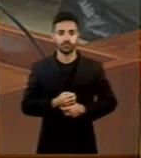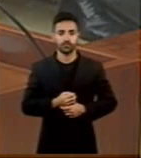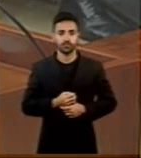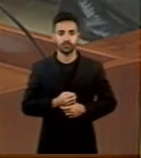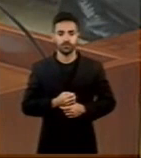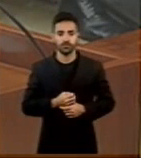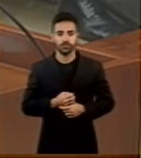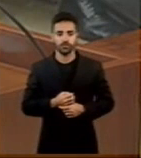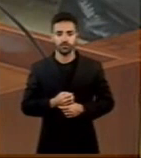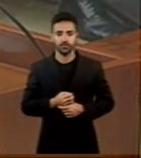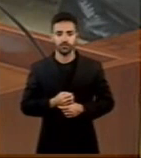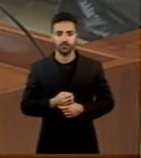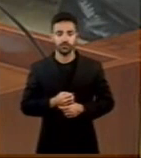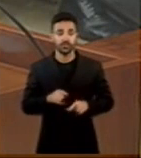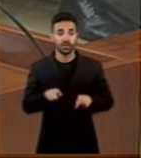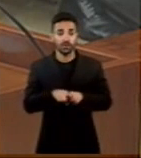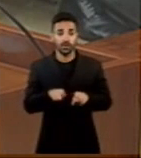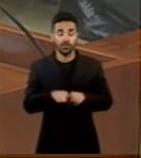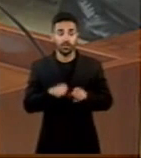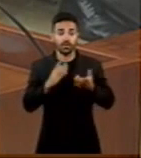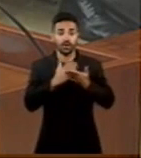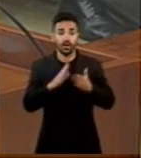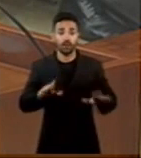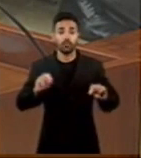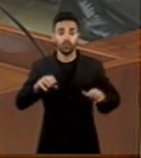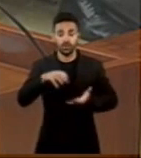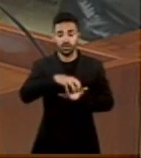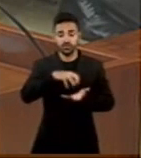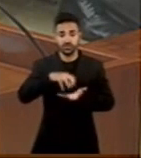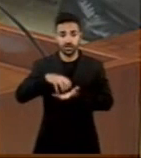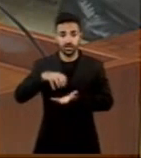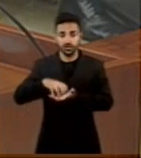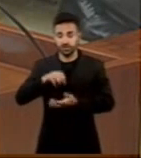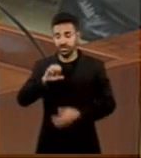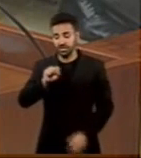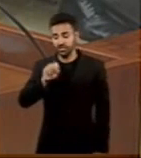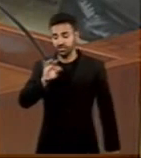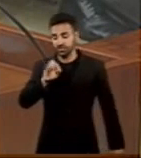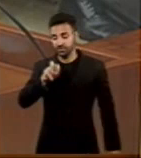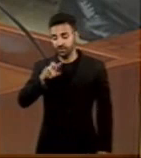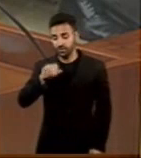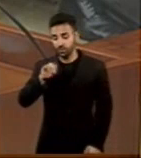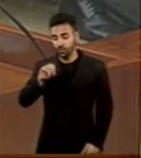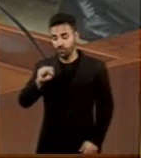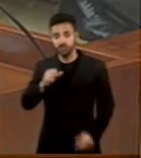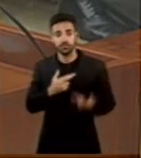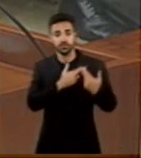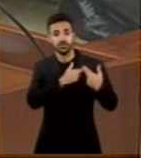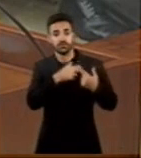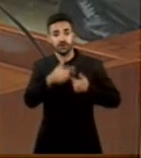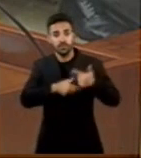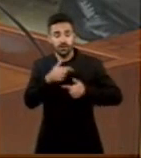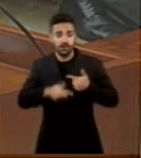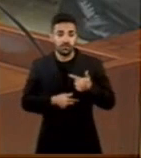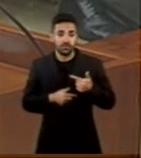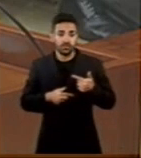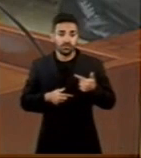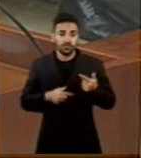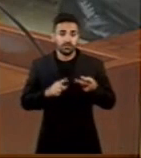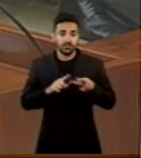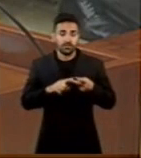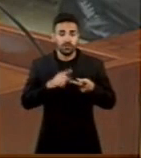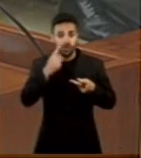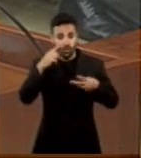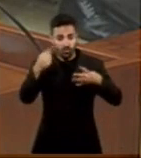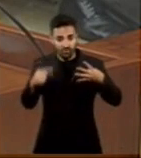E também extinguiu as chamadas entidades estivadoras que cuidavam dos demais trabalhos, de bordo, que era estiva,